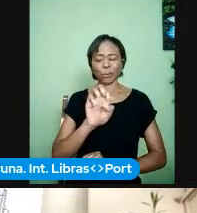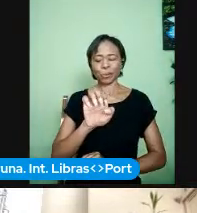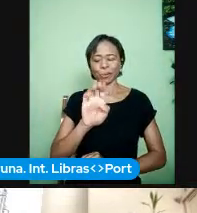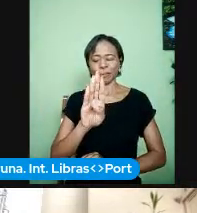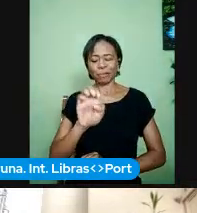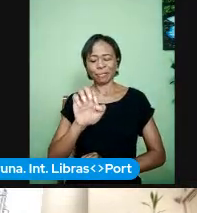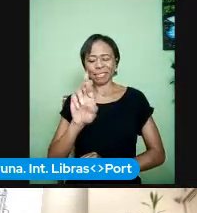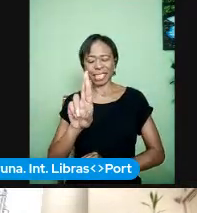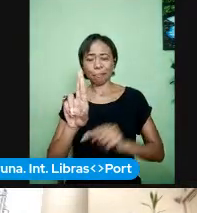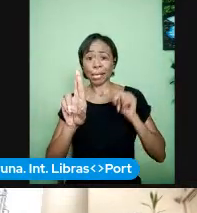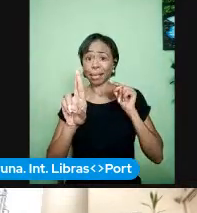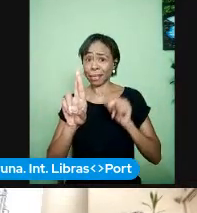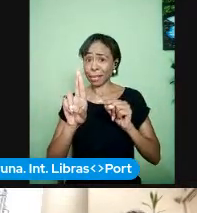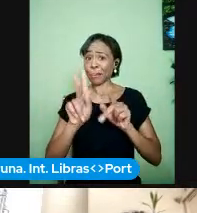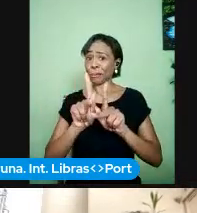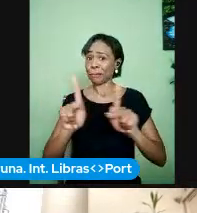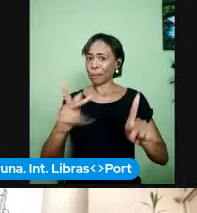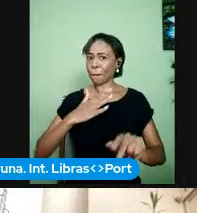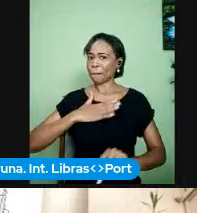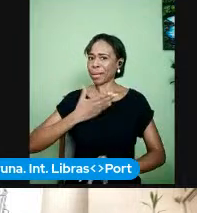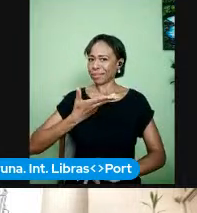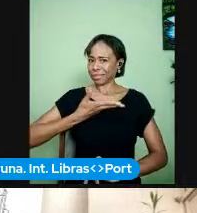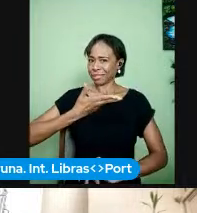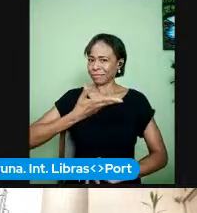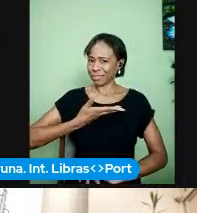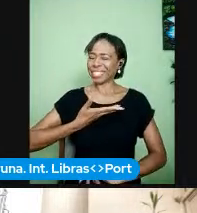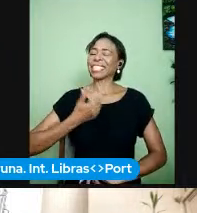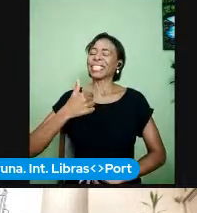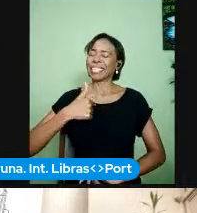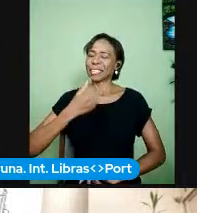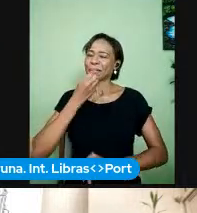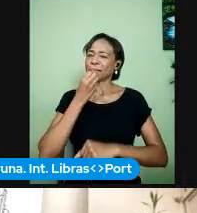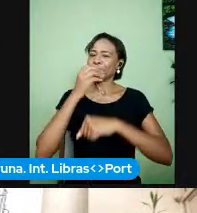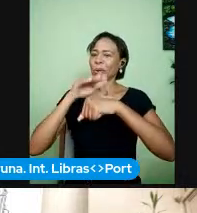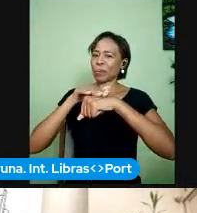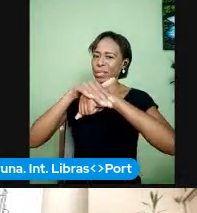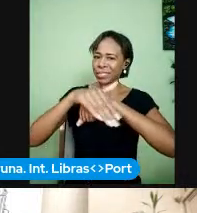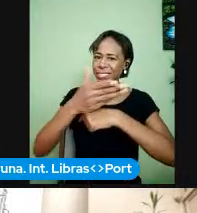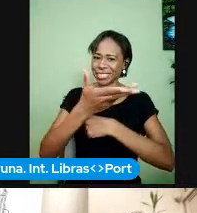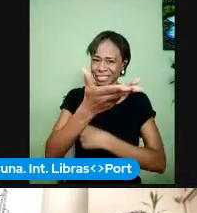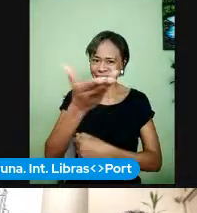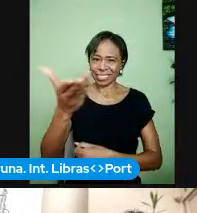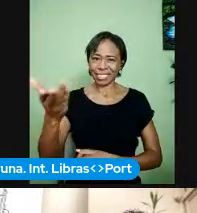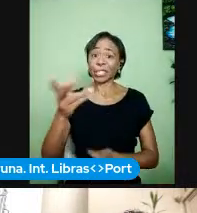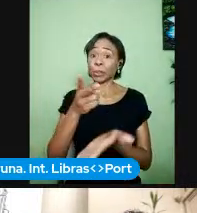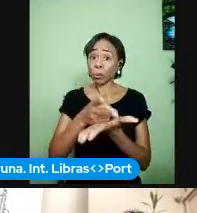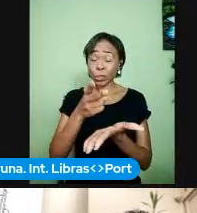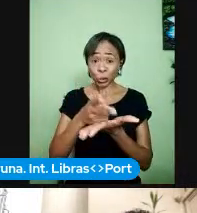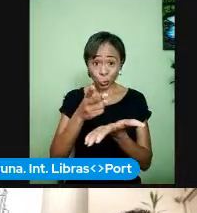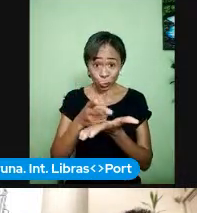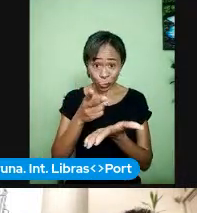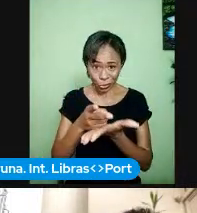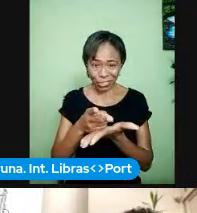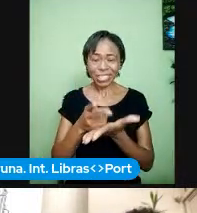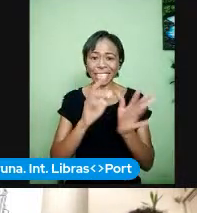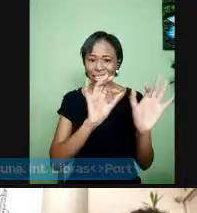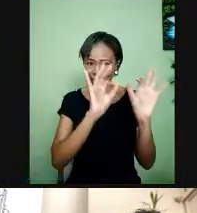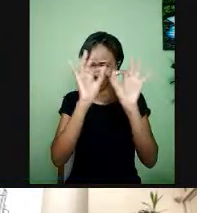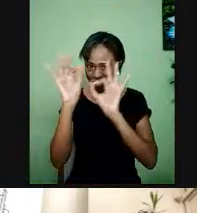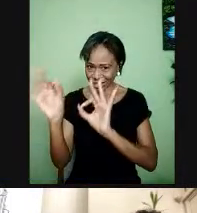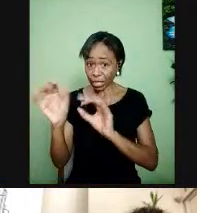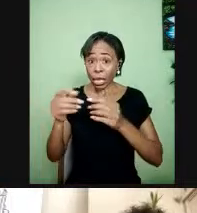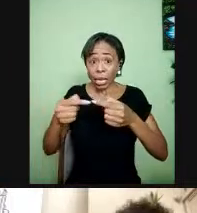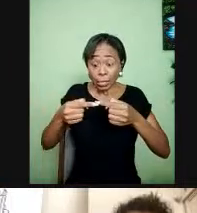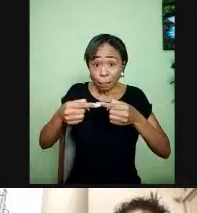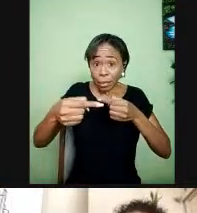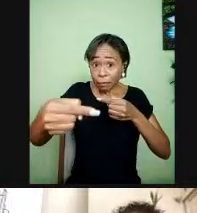meu amigo, eu dou a boa noite a todos e continuo aí a prestigiando com a FICA, que semana que vem é